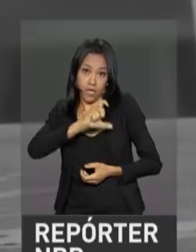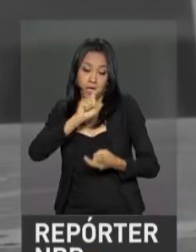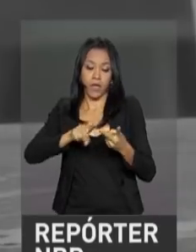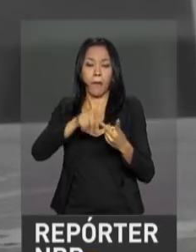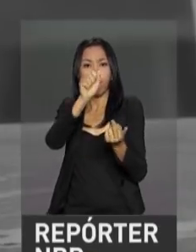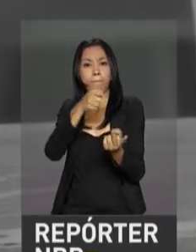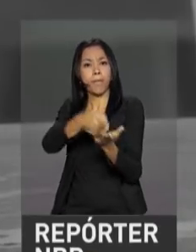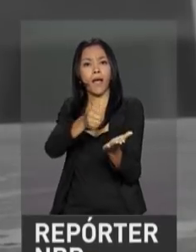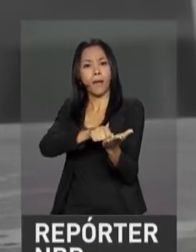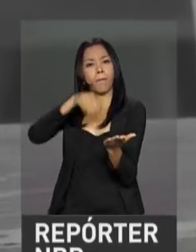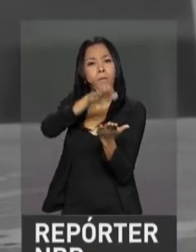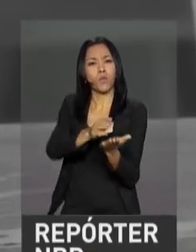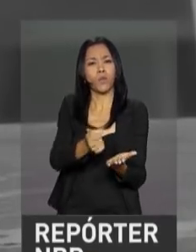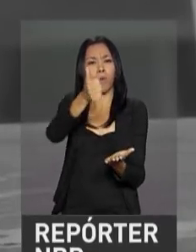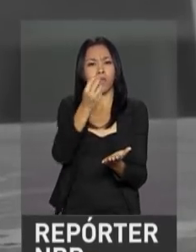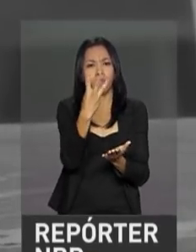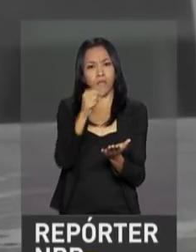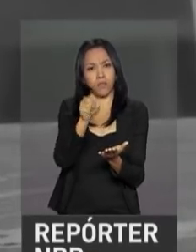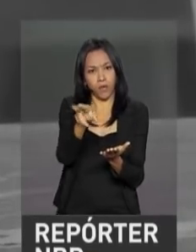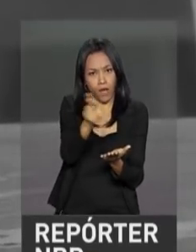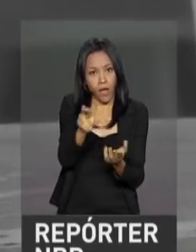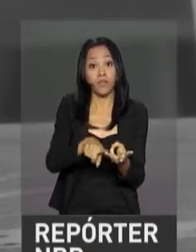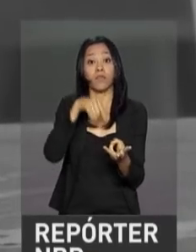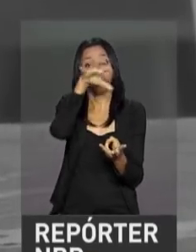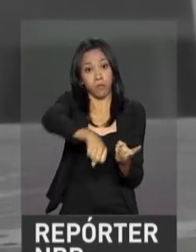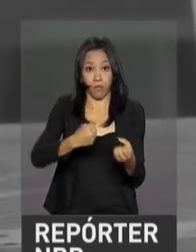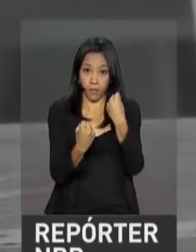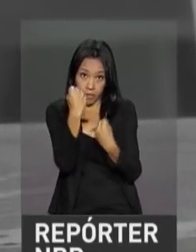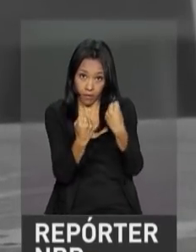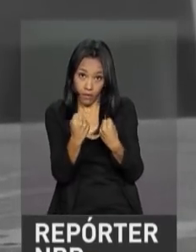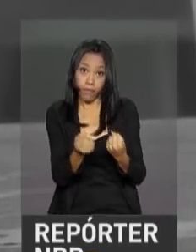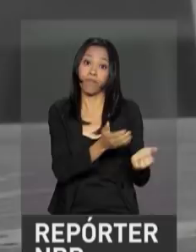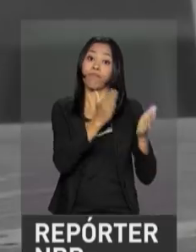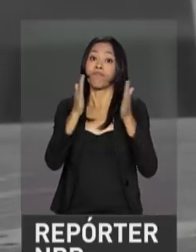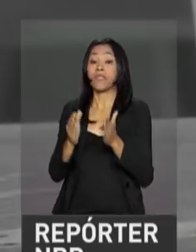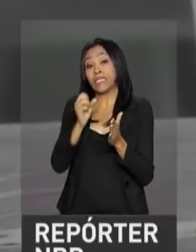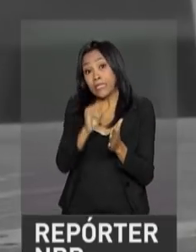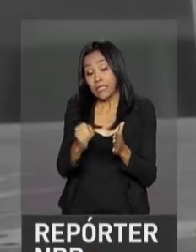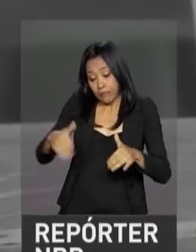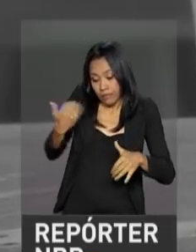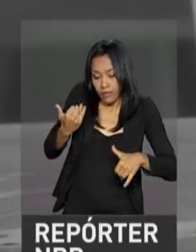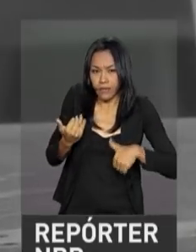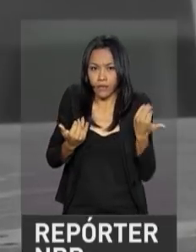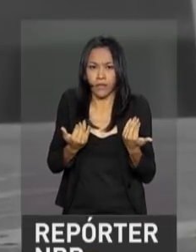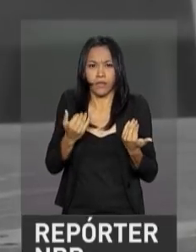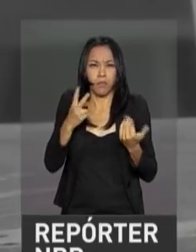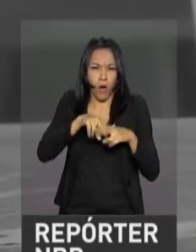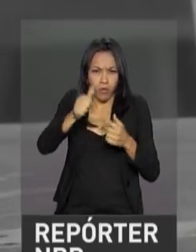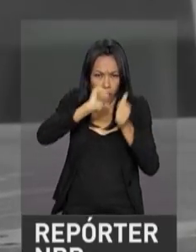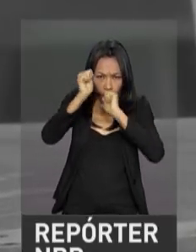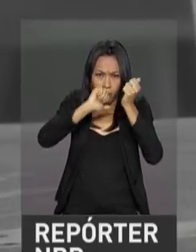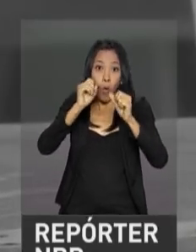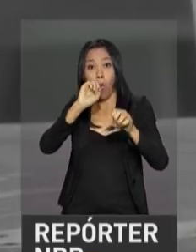multa de quase três mil reais e tem o veículo retido já se feriu ou matou alguém sob o efeito de